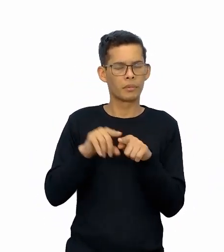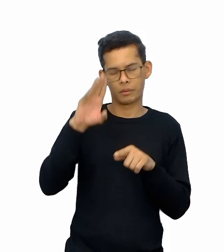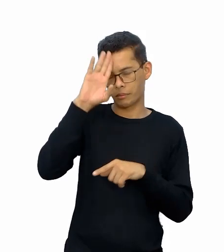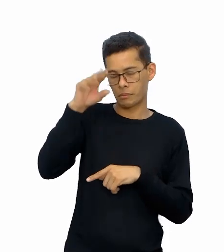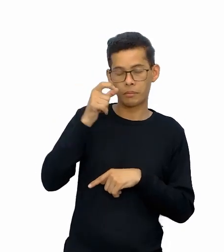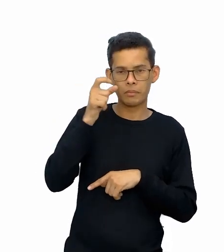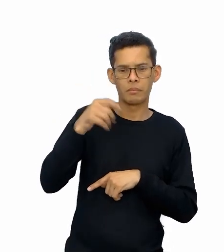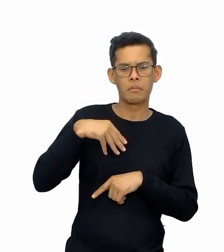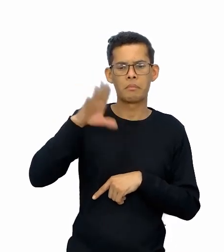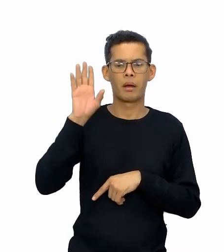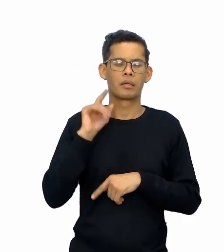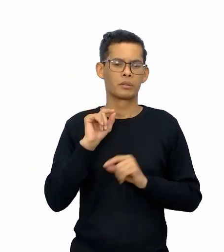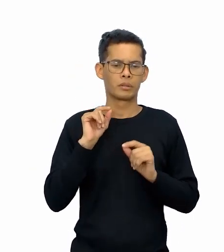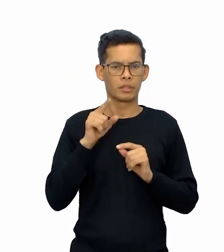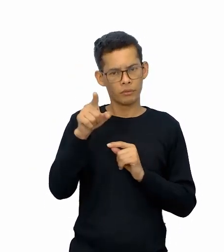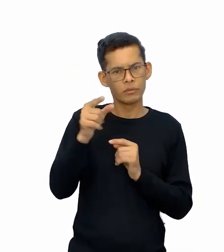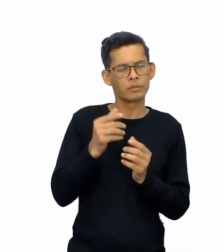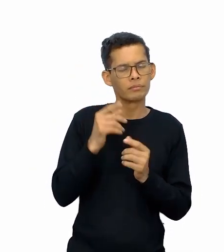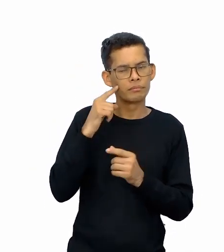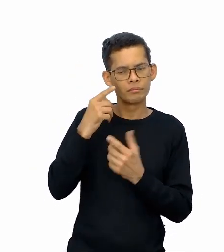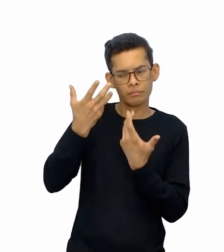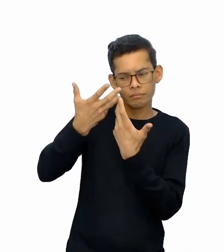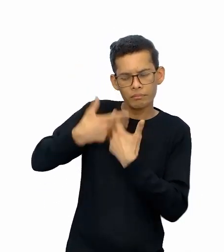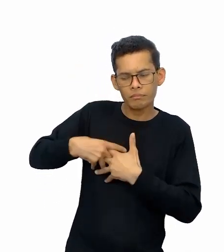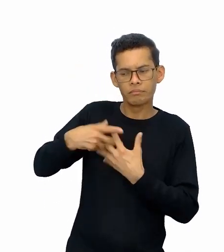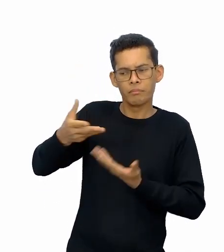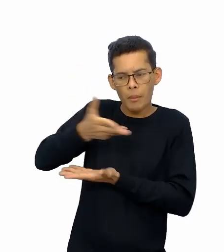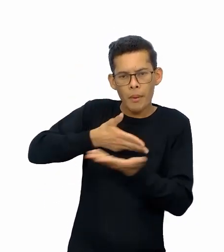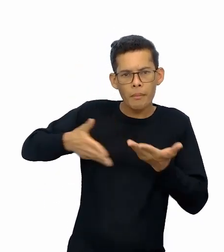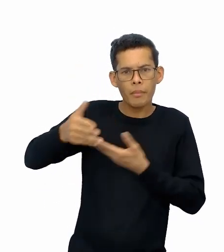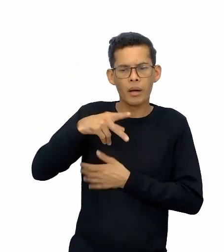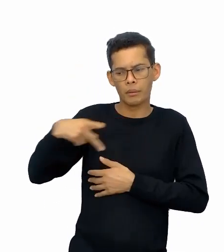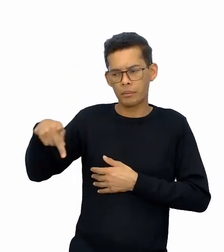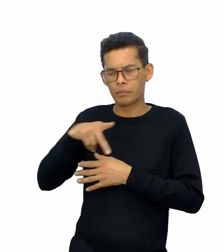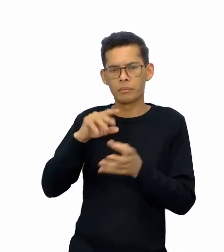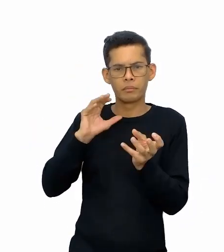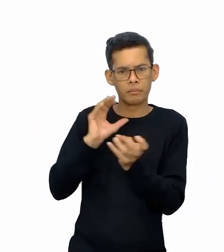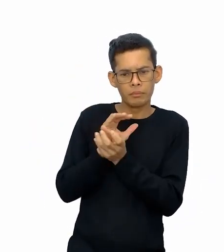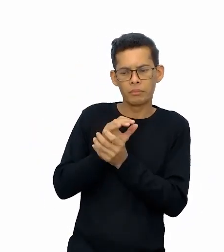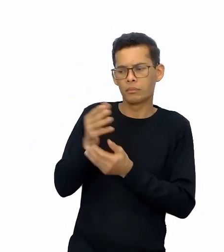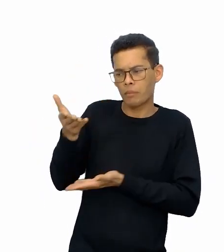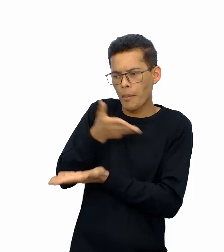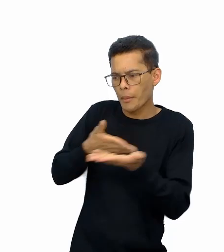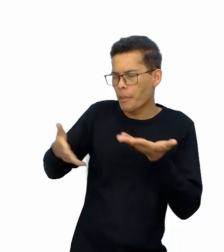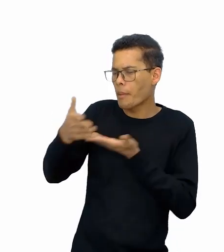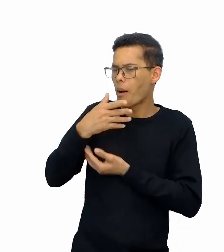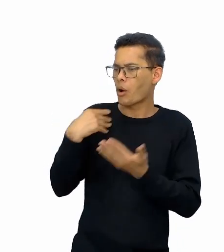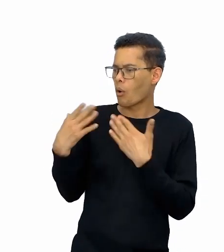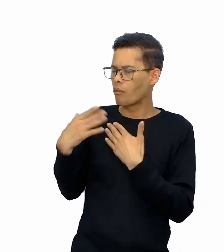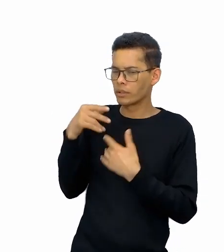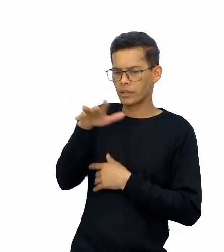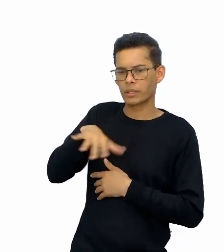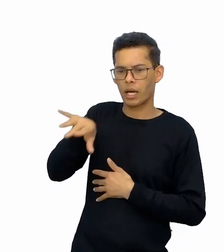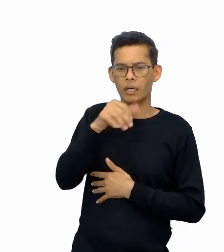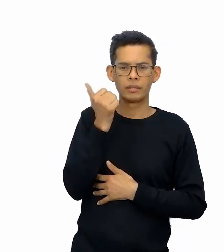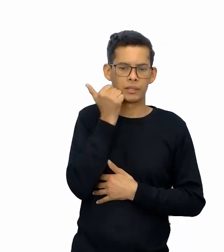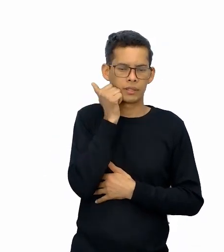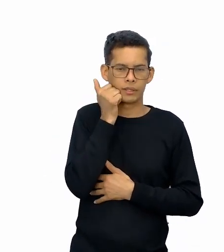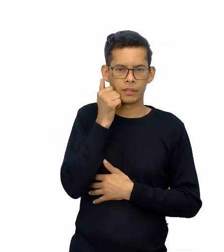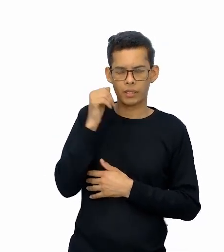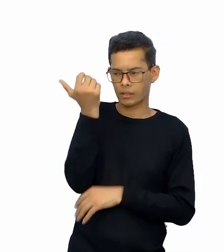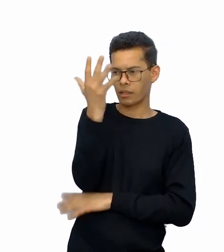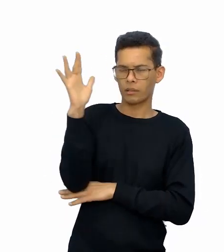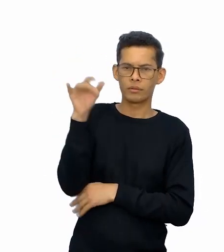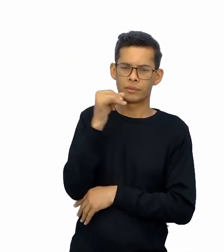interessante, conversem em equipe, se isso for possível. Conversem com os outros professores da área de ciência da natureza. Então, se você